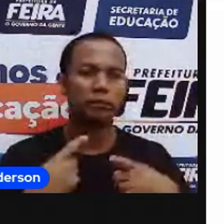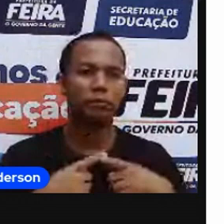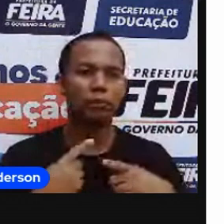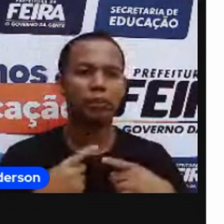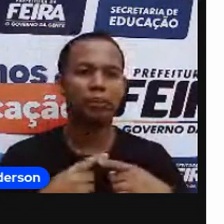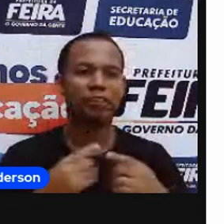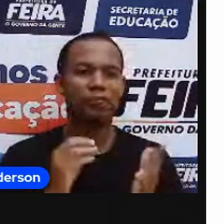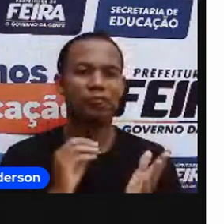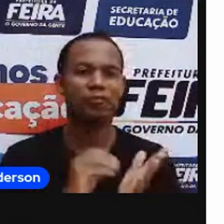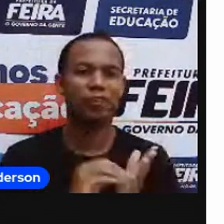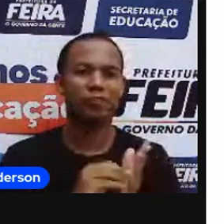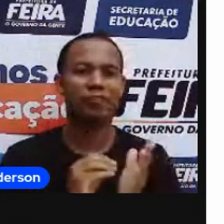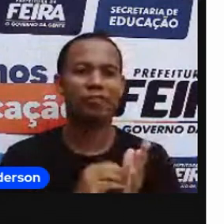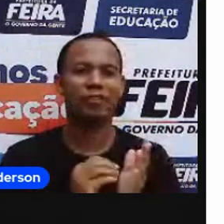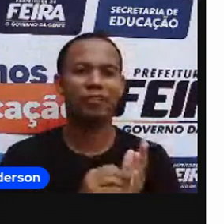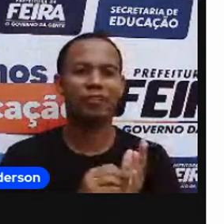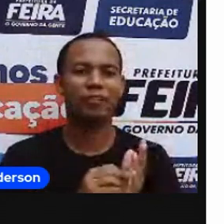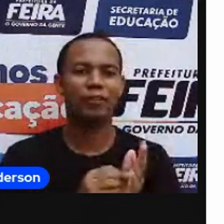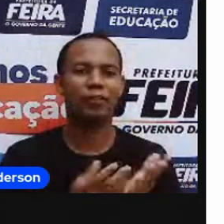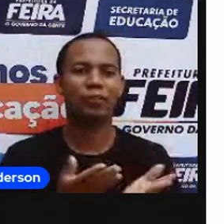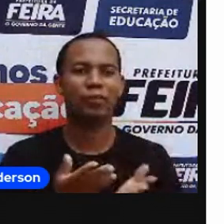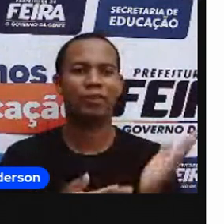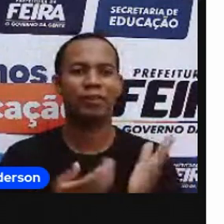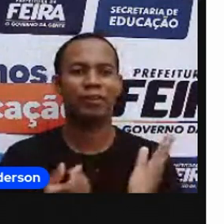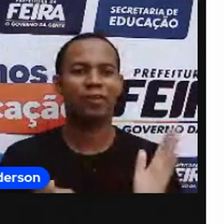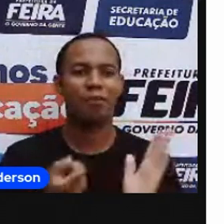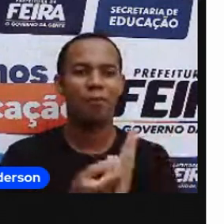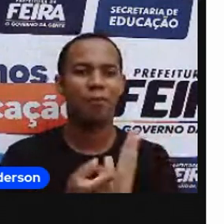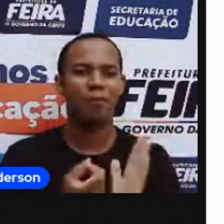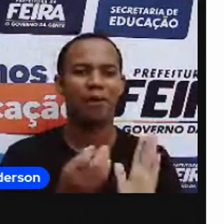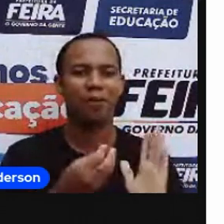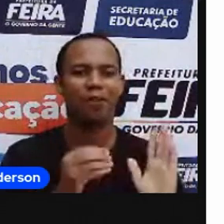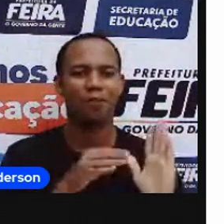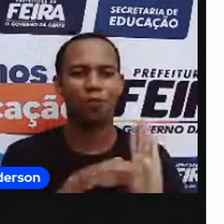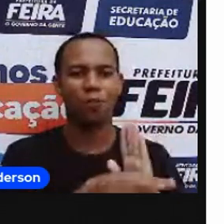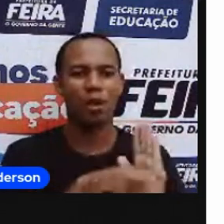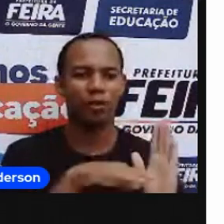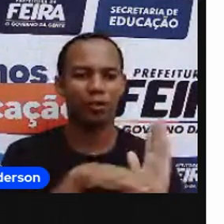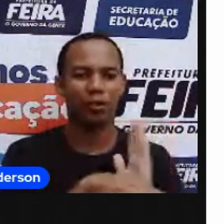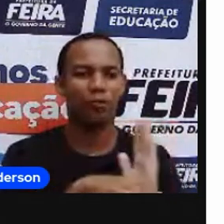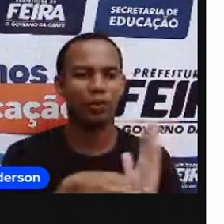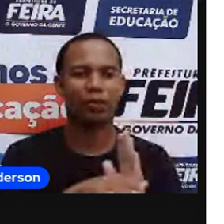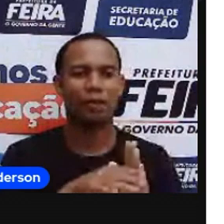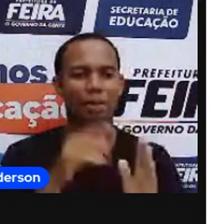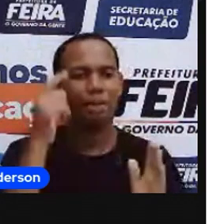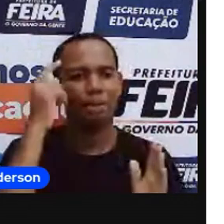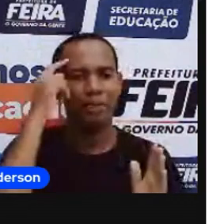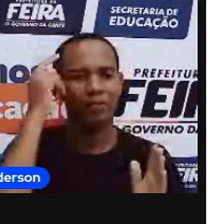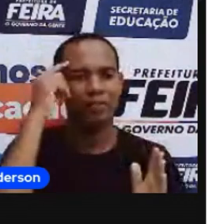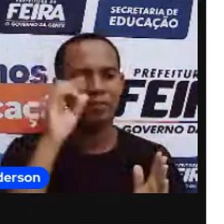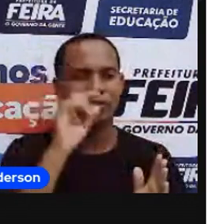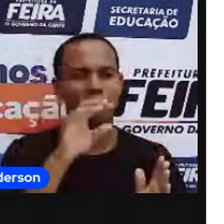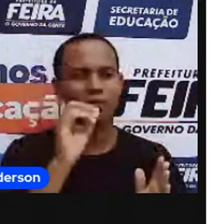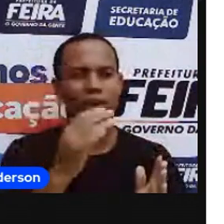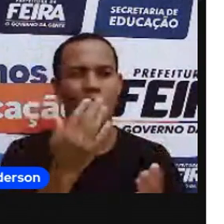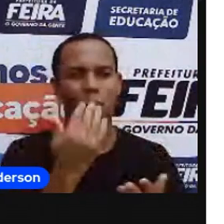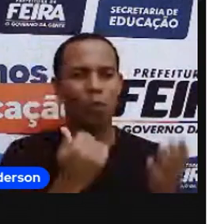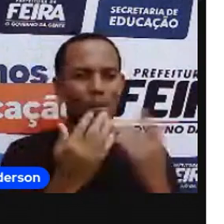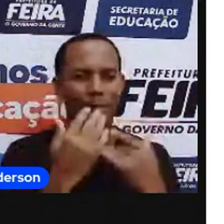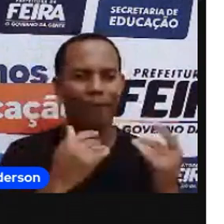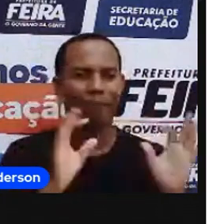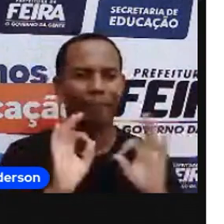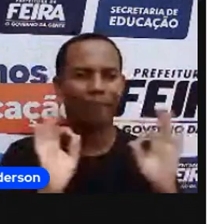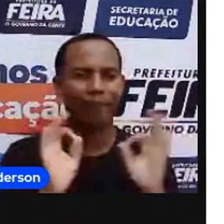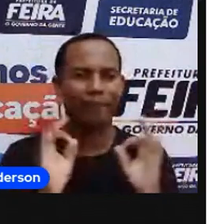coloquei nada de volta, porque eu não cuidei, porque eu não pensei, né? Pô, esse alimento pode acabar se eu não repor, se eu